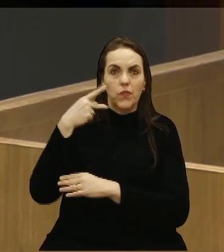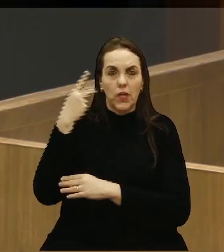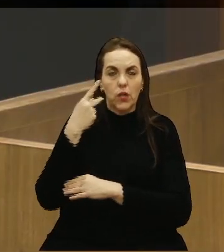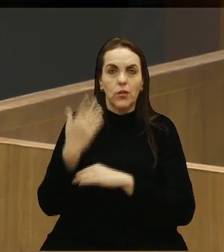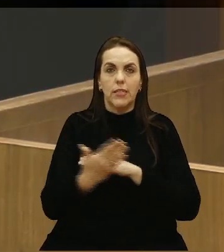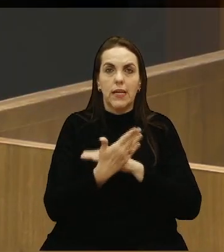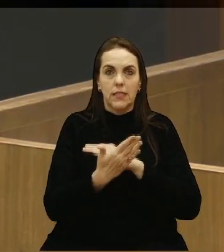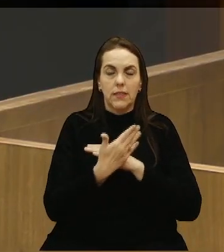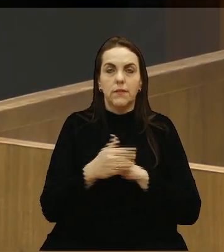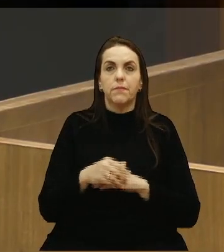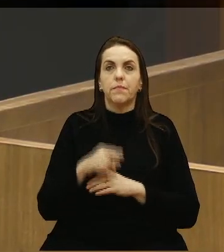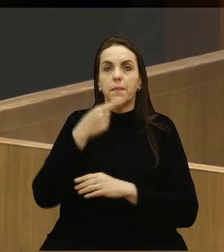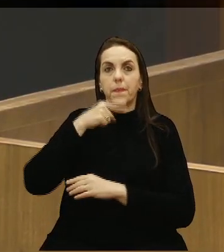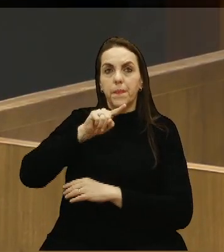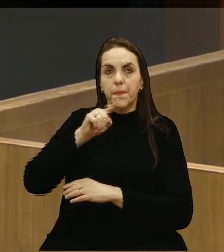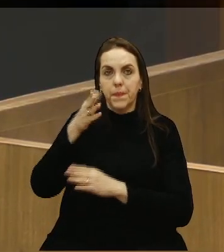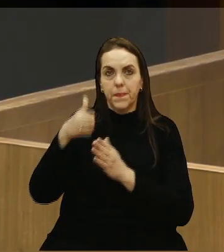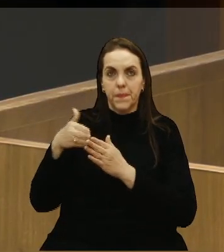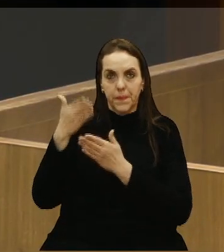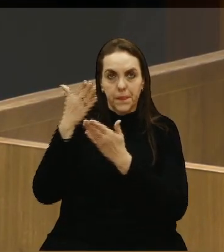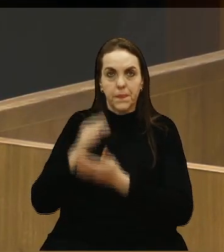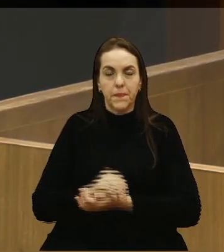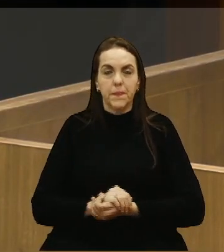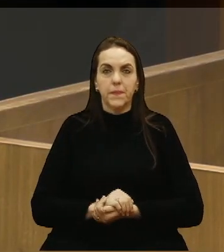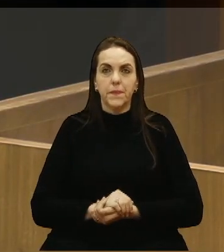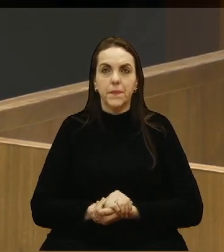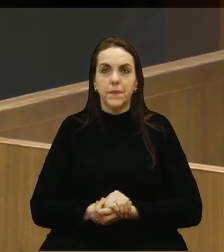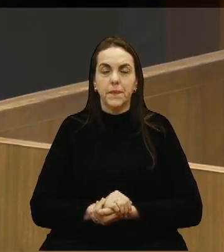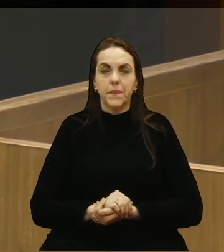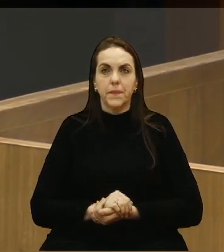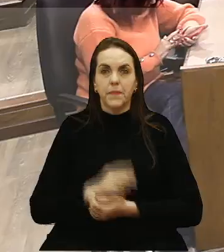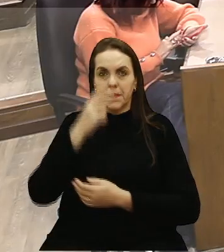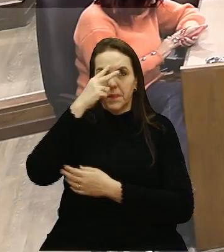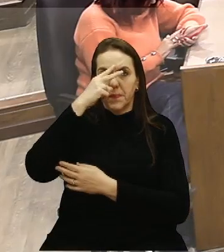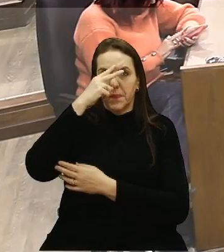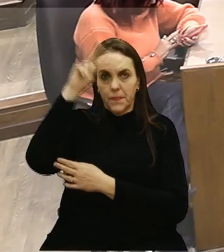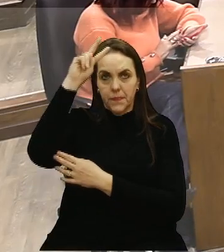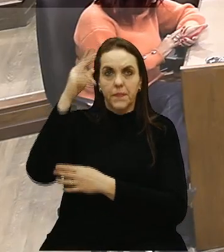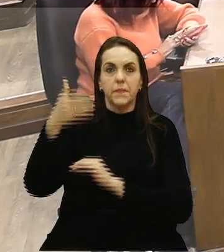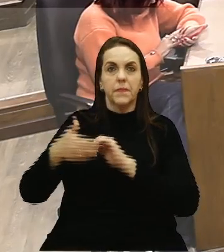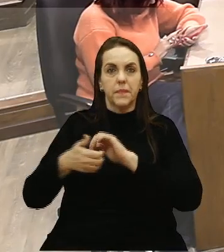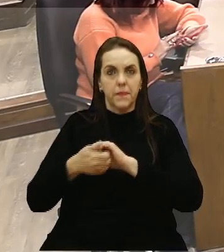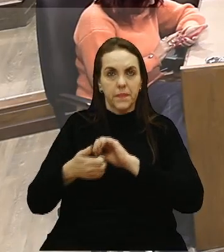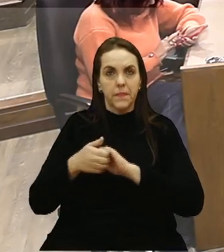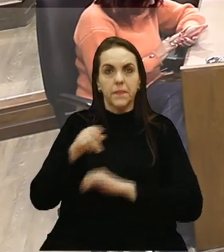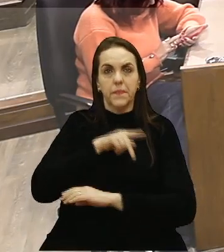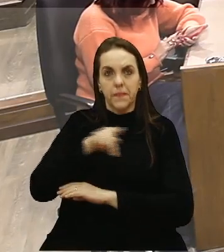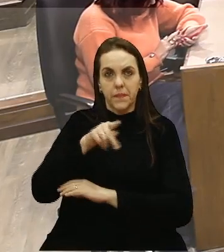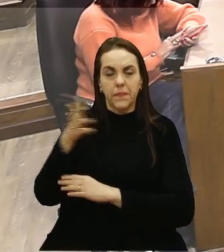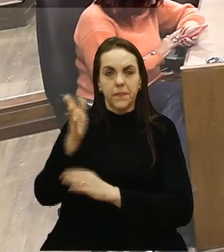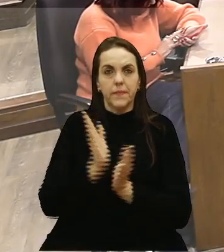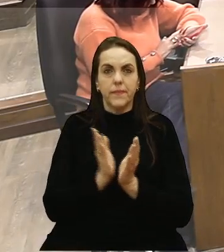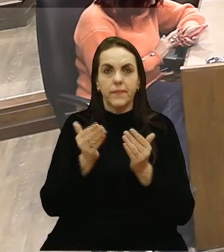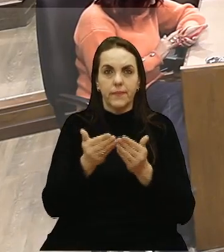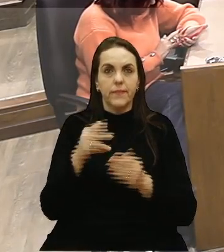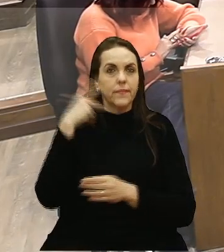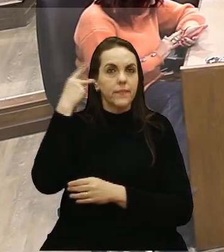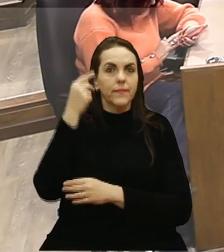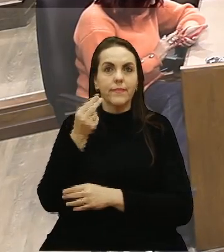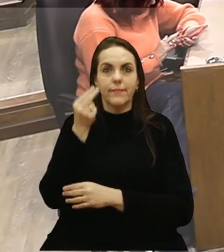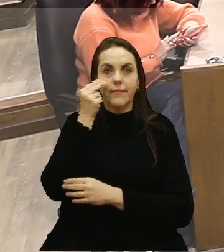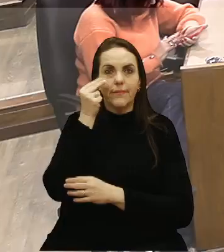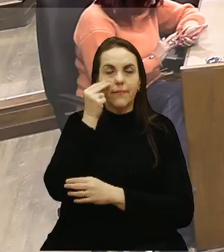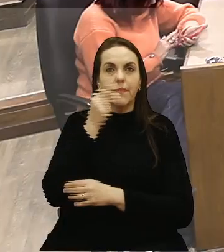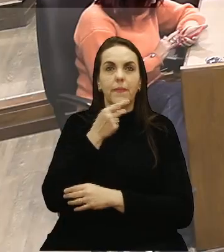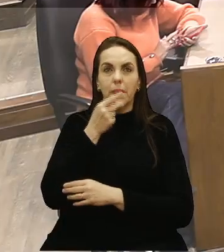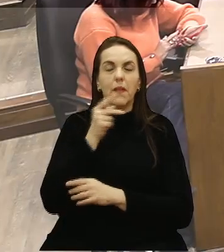auxiliam. Vereador Caleb, sua parte. Vereador Edson, meus cumprimentos ao senhor enquanto presidente dessa comissão, e o vereador Libardi